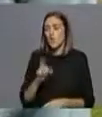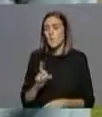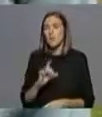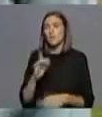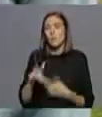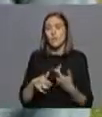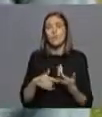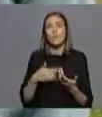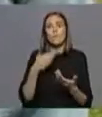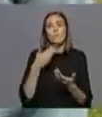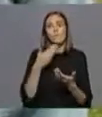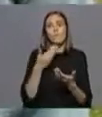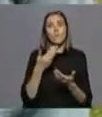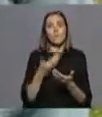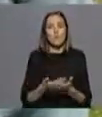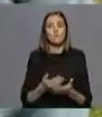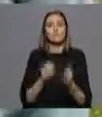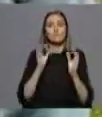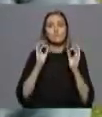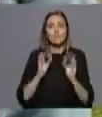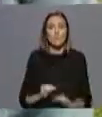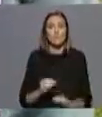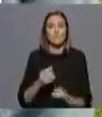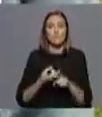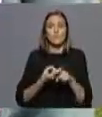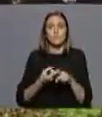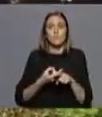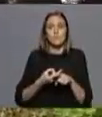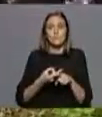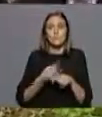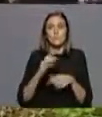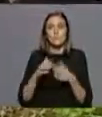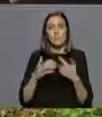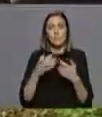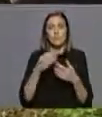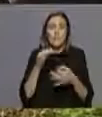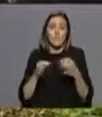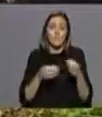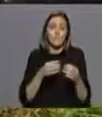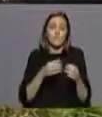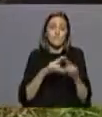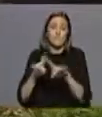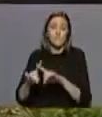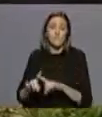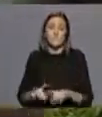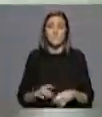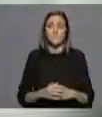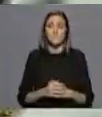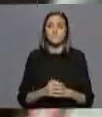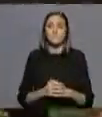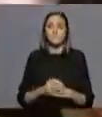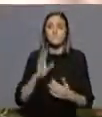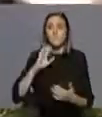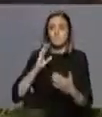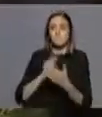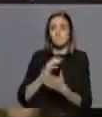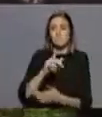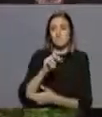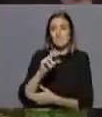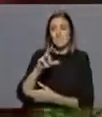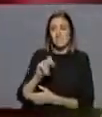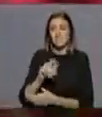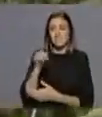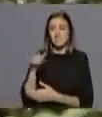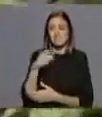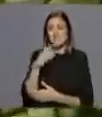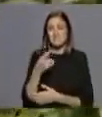muito interessante também para a diversificação da nossa oferta na região. Da última legislatura, Lara Martinho destaca ainda a cooperação entre o Governo